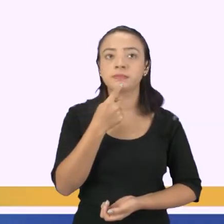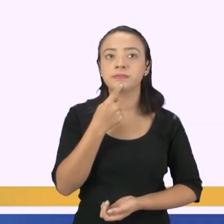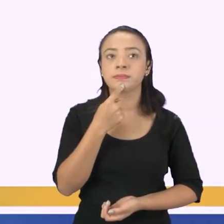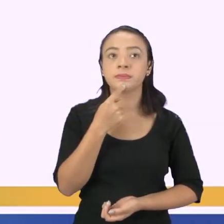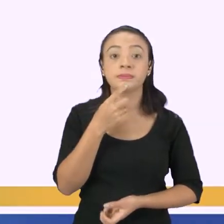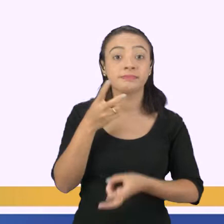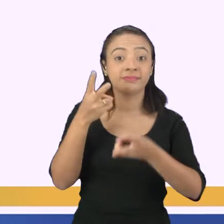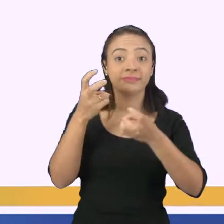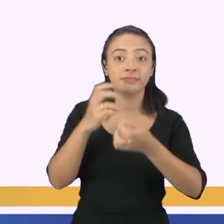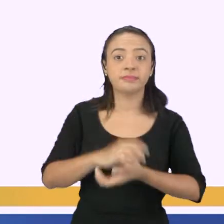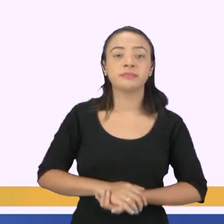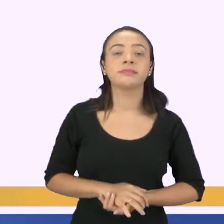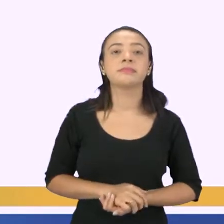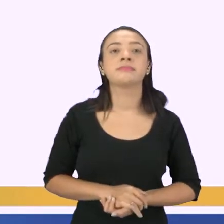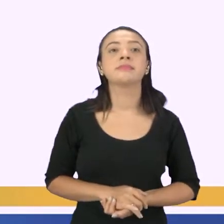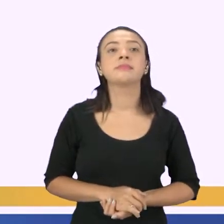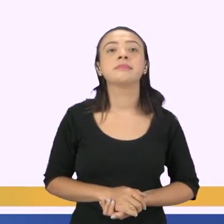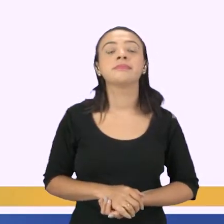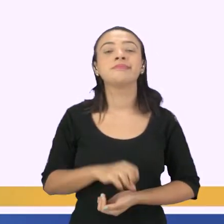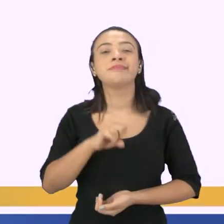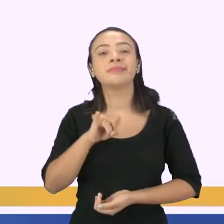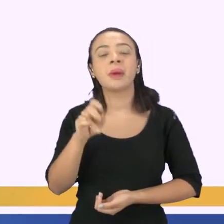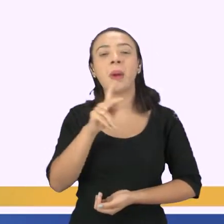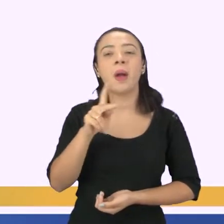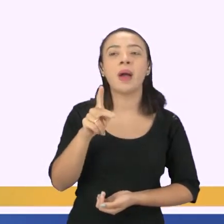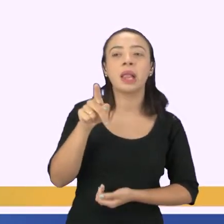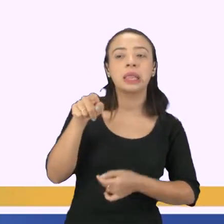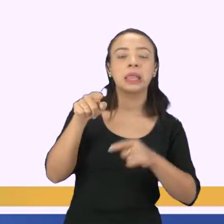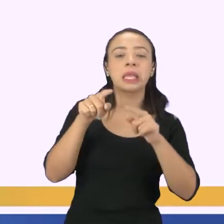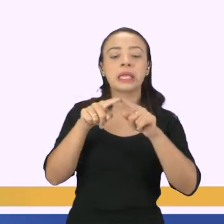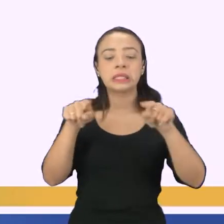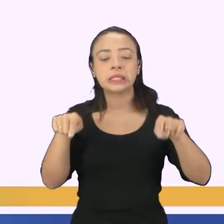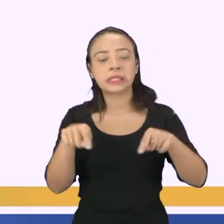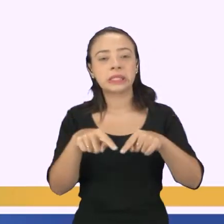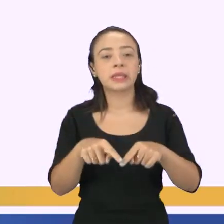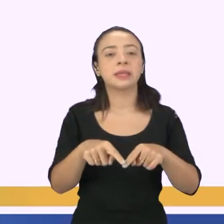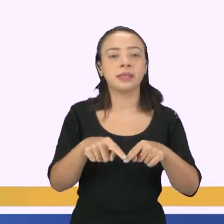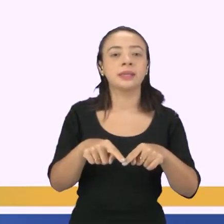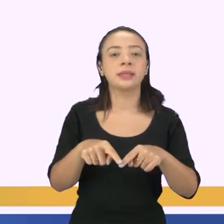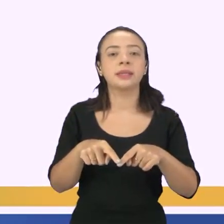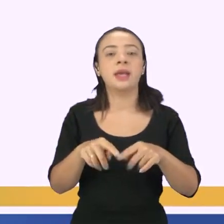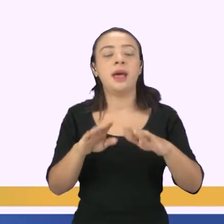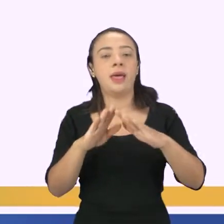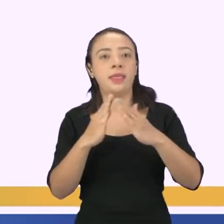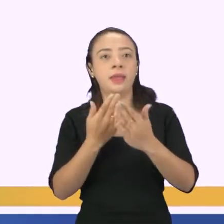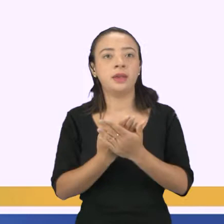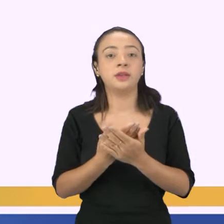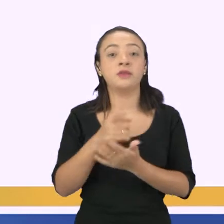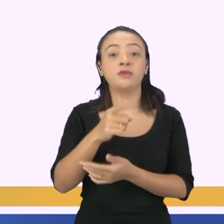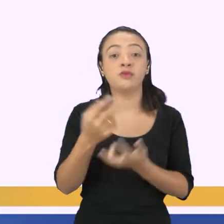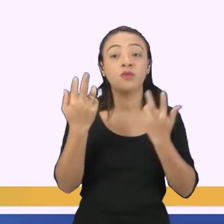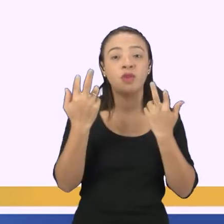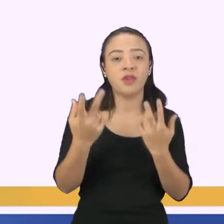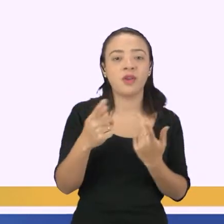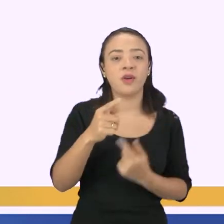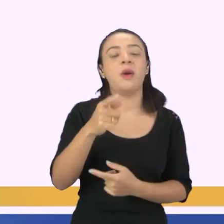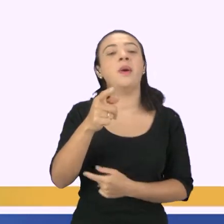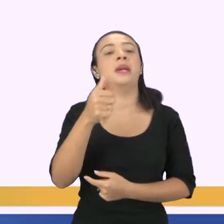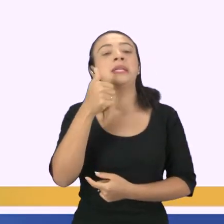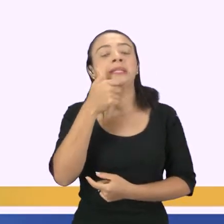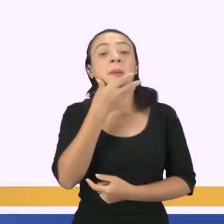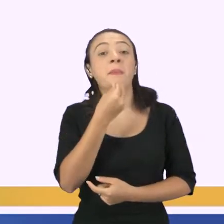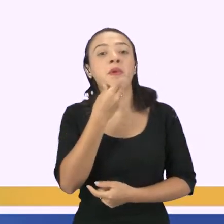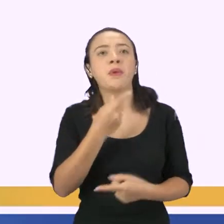Olha só. Quando a professora está lá na sala de aula, você fica que nem esse menininho aí.